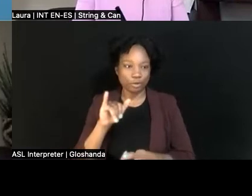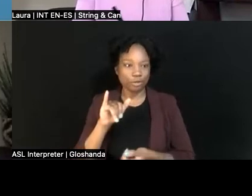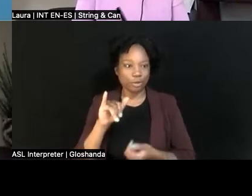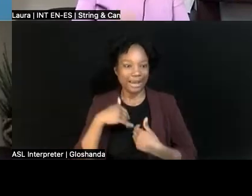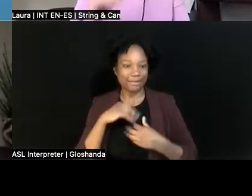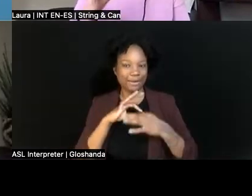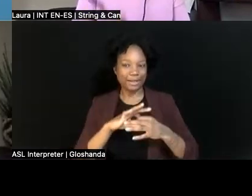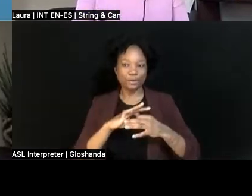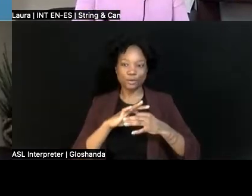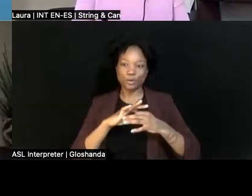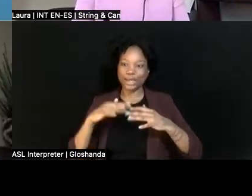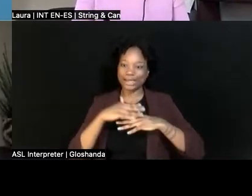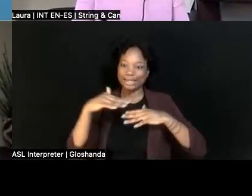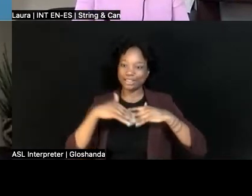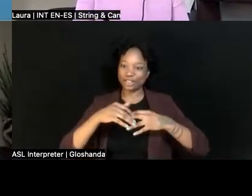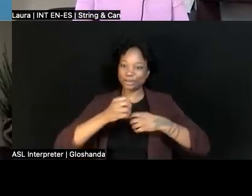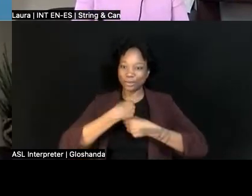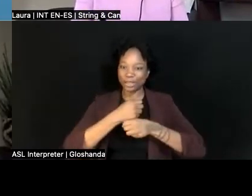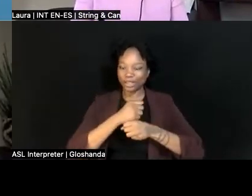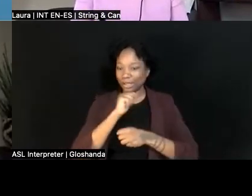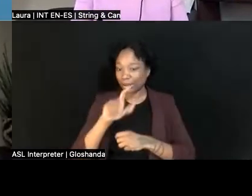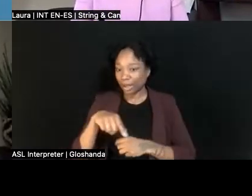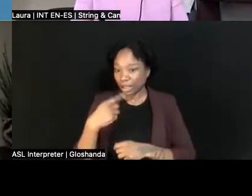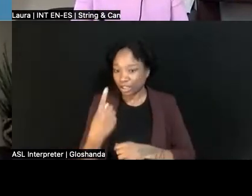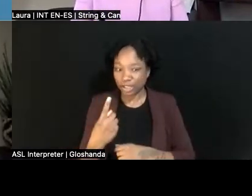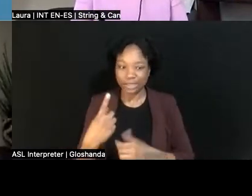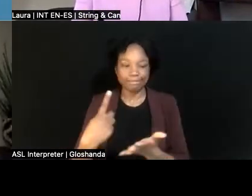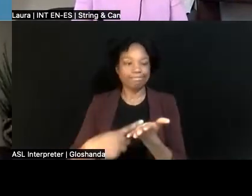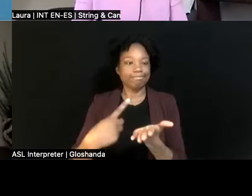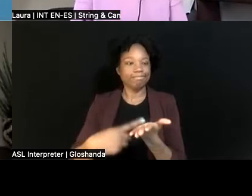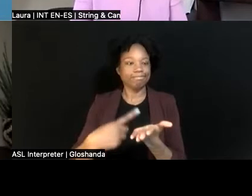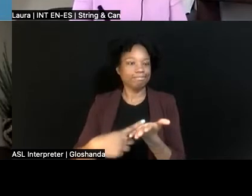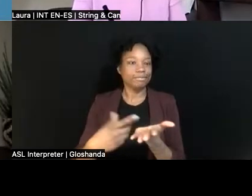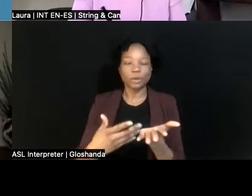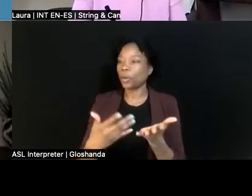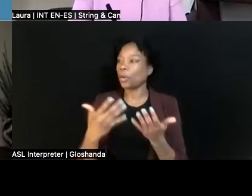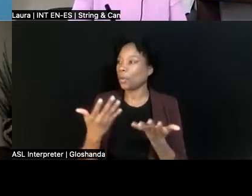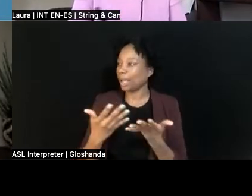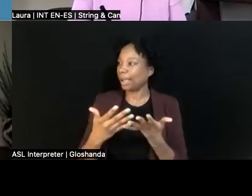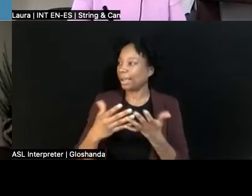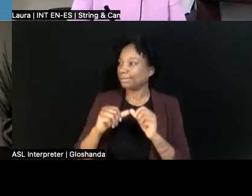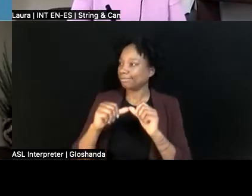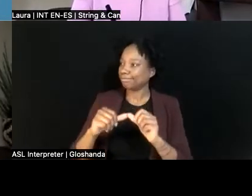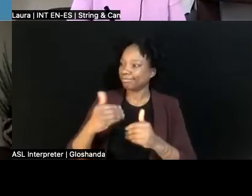Não solamente a questão de falar de um segmento